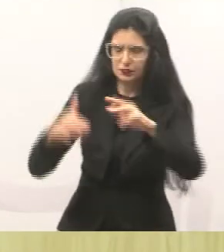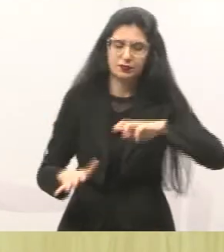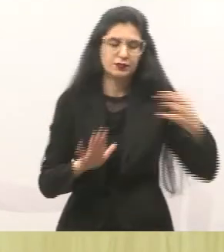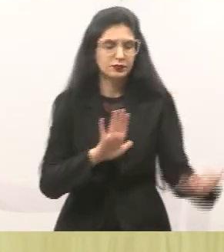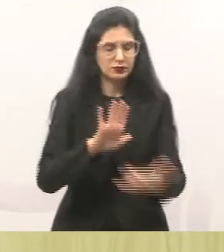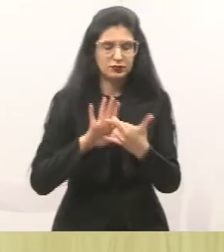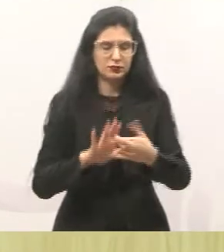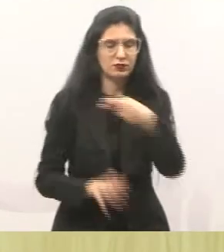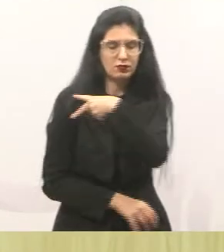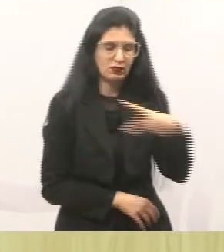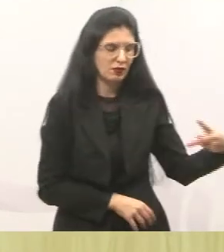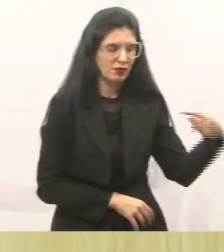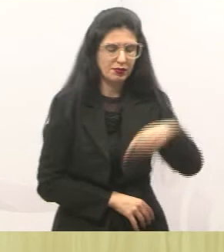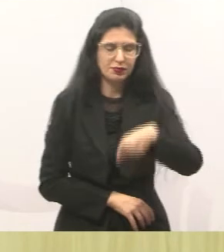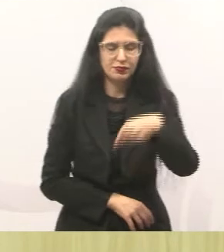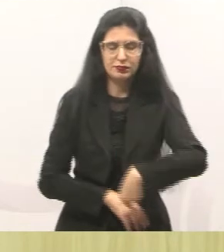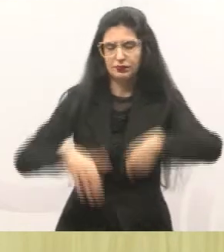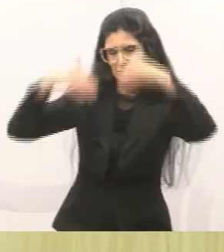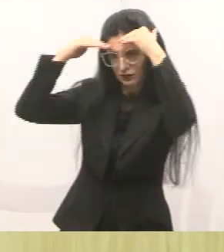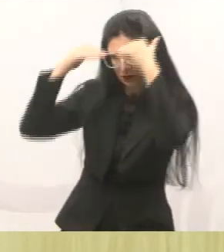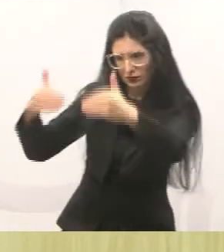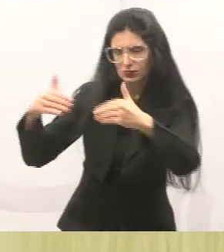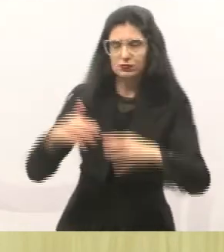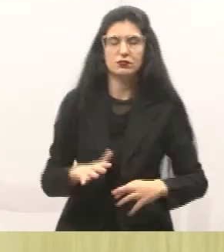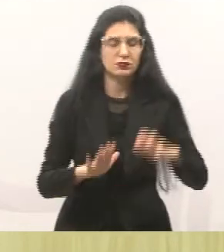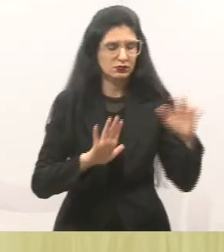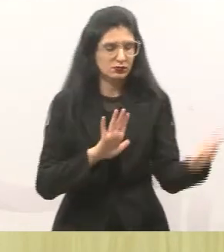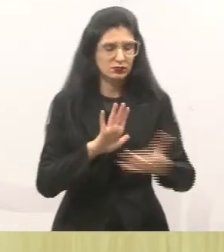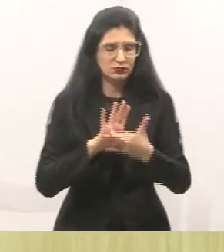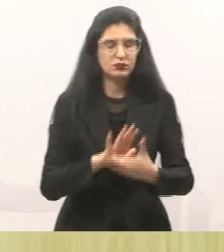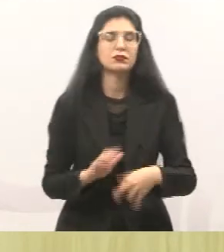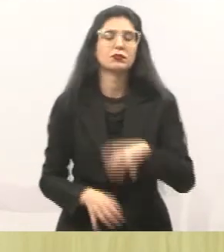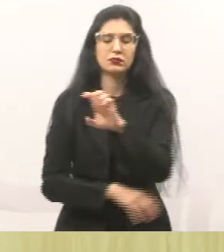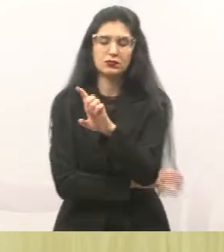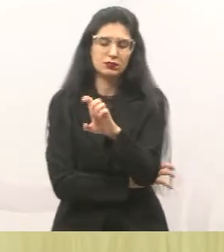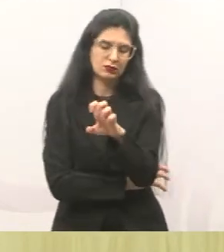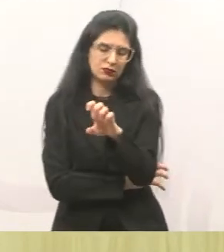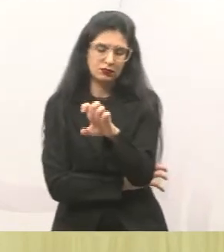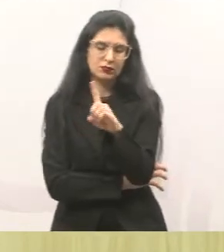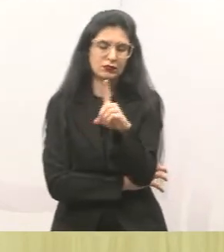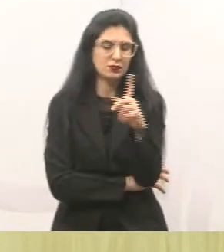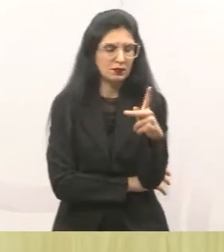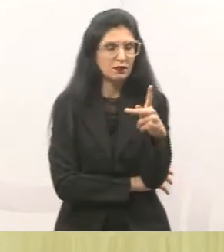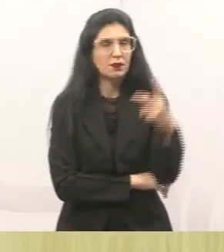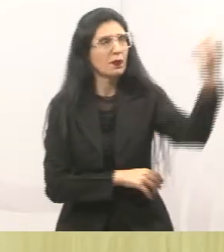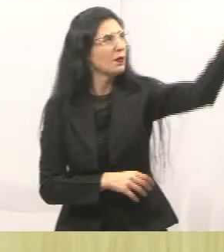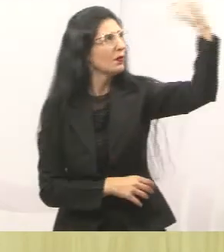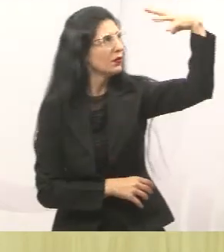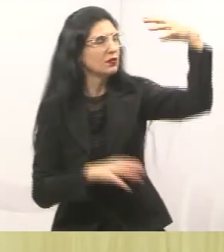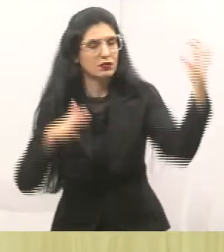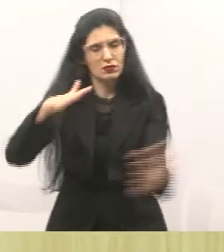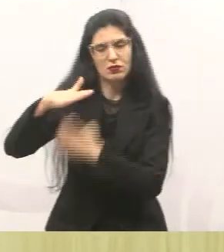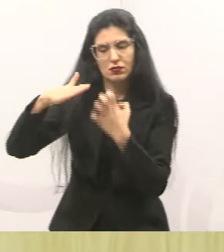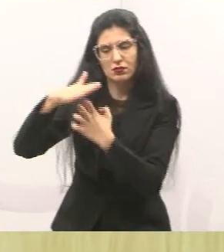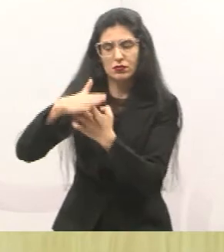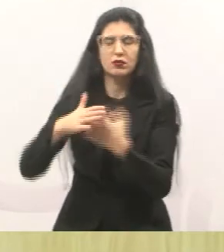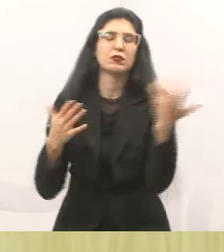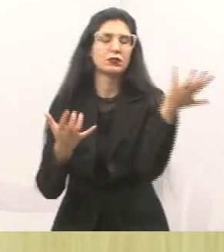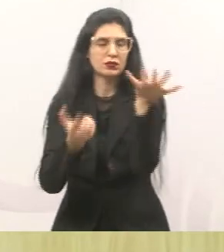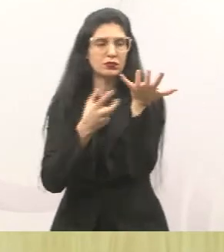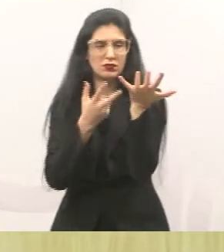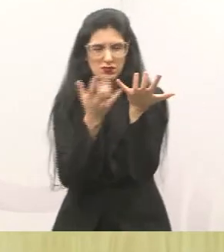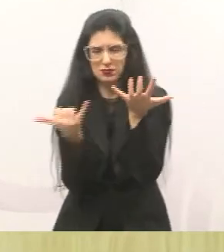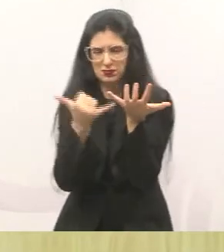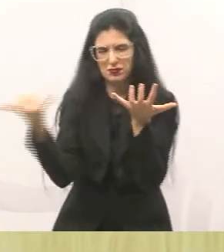Igreja Plenário, cumpridas as formalidades regimentais, seja oficiado a IDP, solicitando poda de árvores cujos galhos se entrelaçam à fiação da